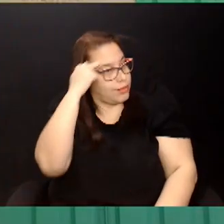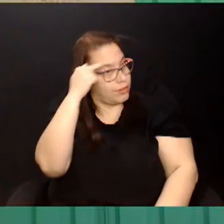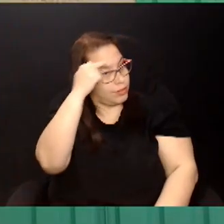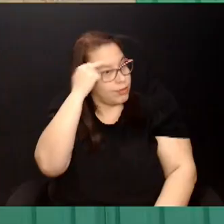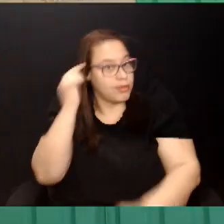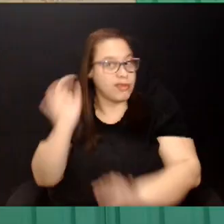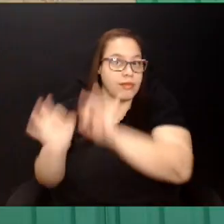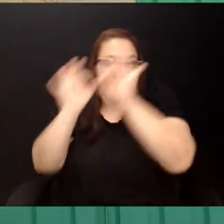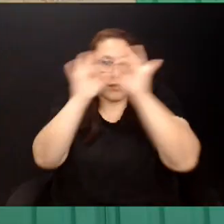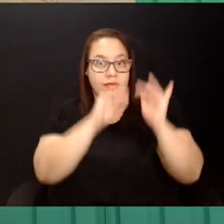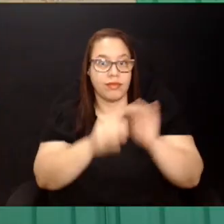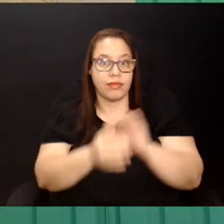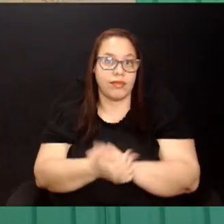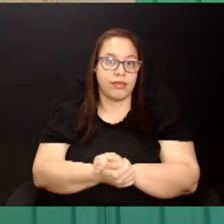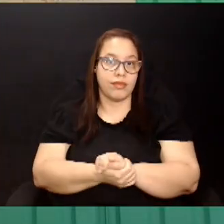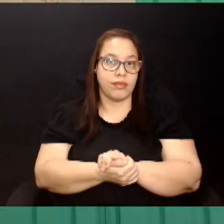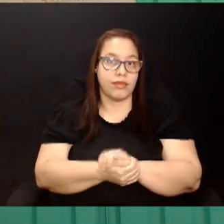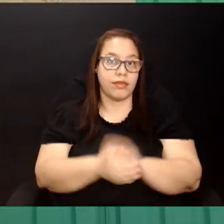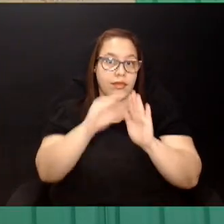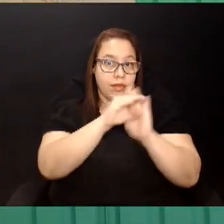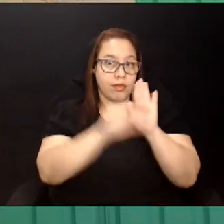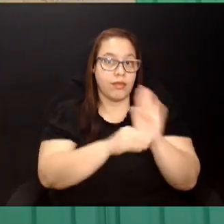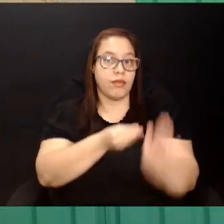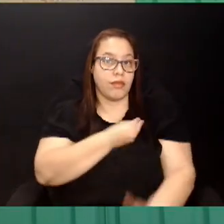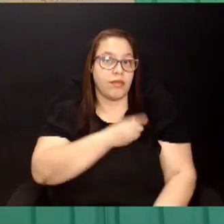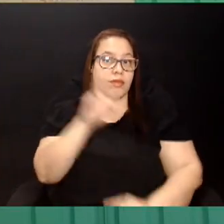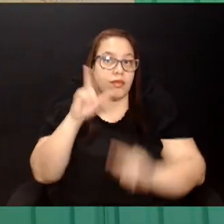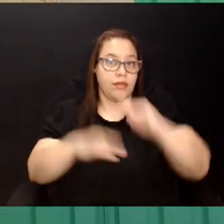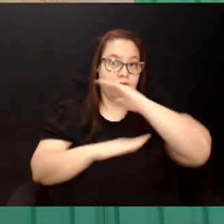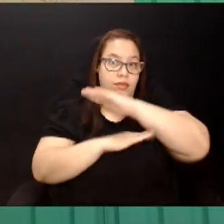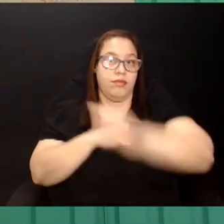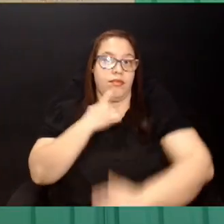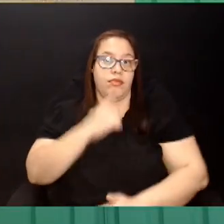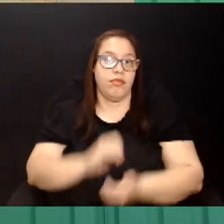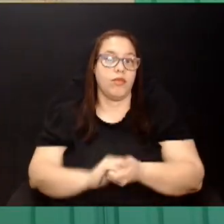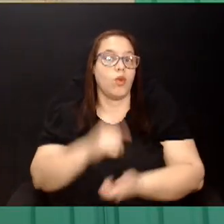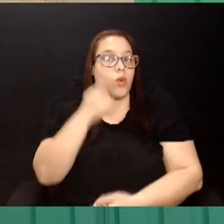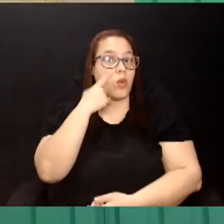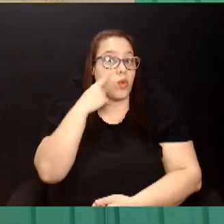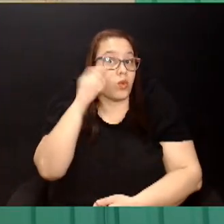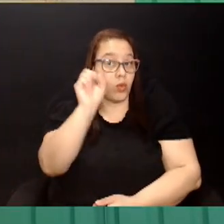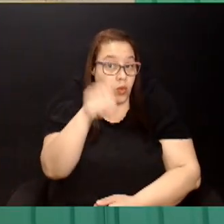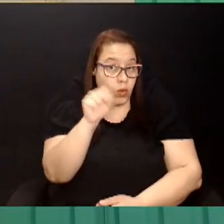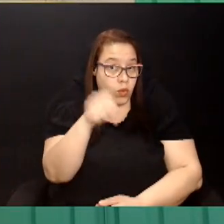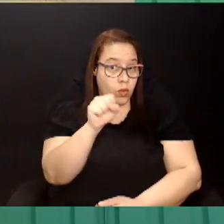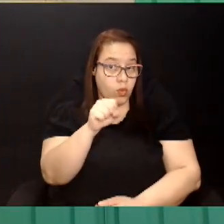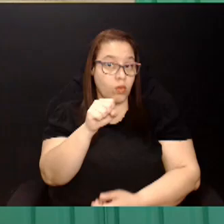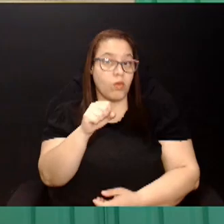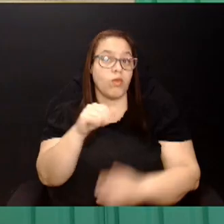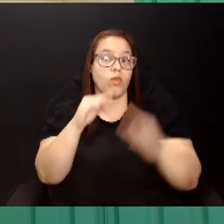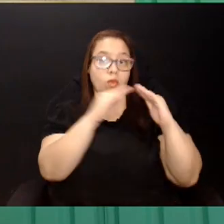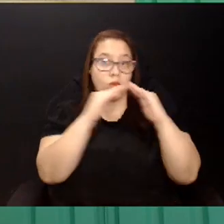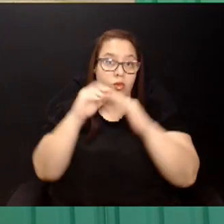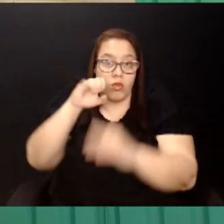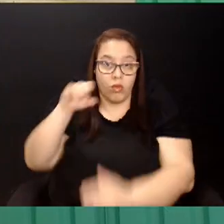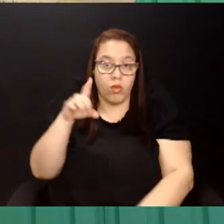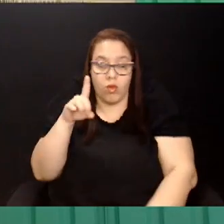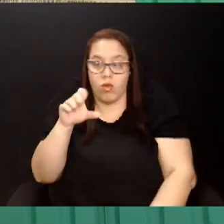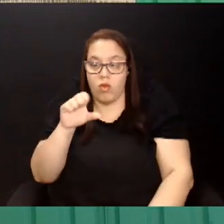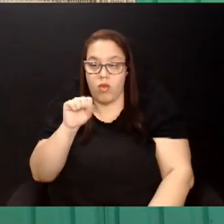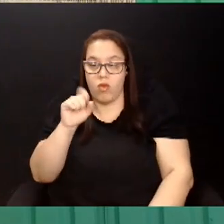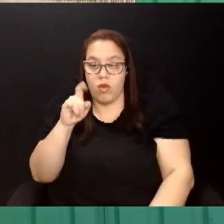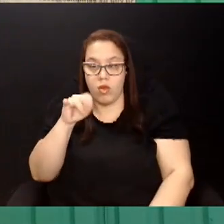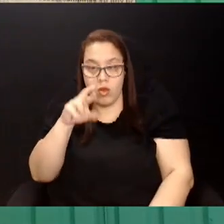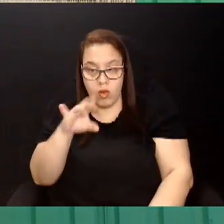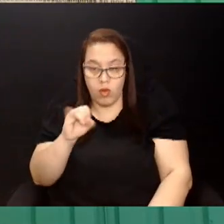está acompanhando a programação ao vivo da TV Câmara Campinas. Olha, é isso mesmo, Gabriel. Os moradores do Jardim São Pedro já podem contar